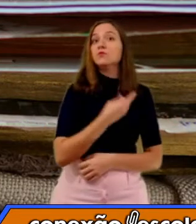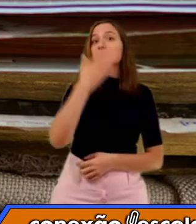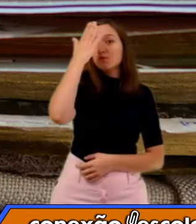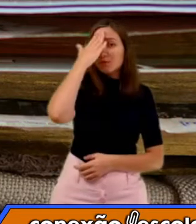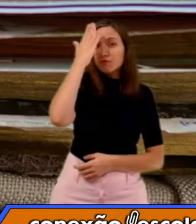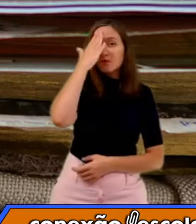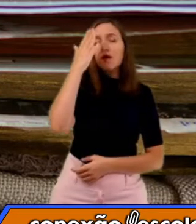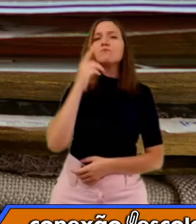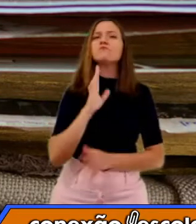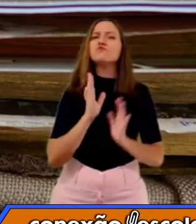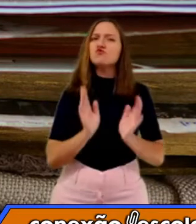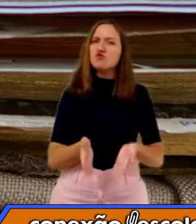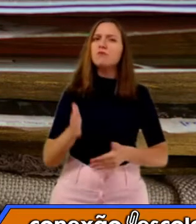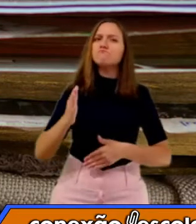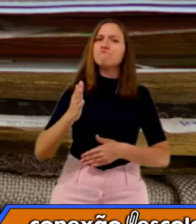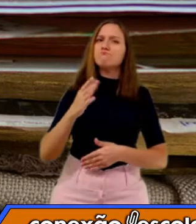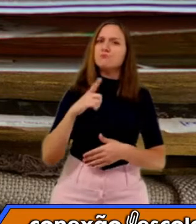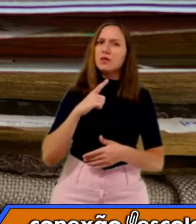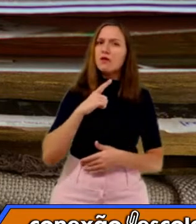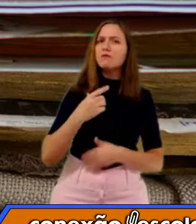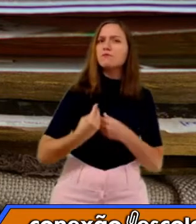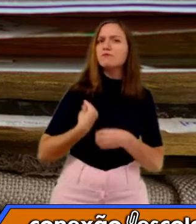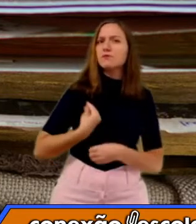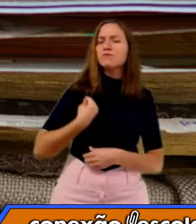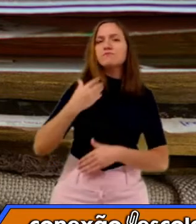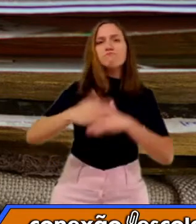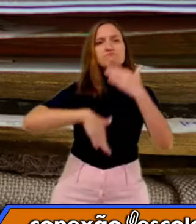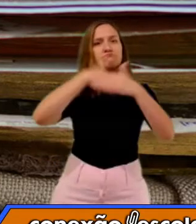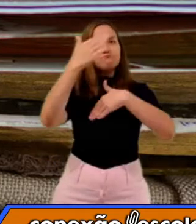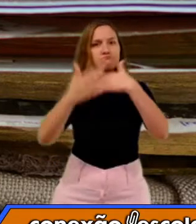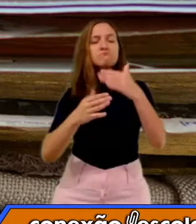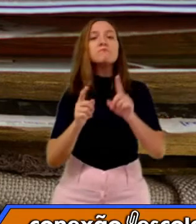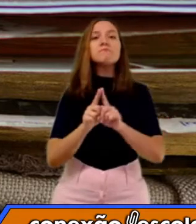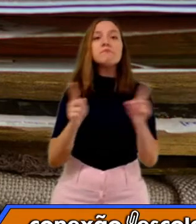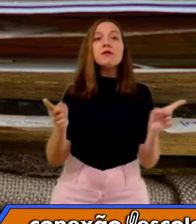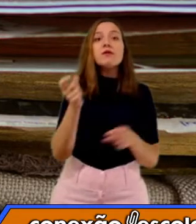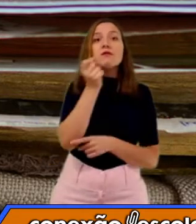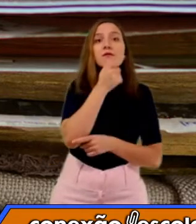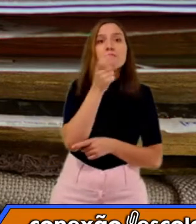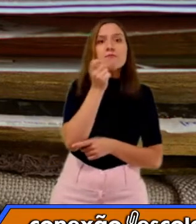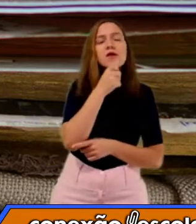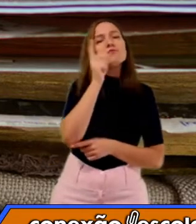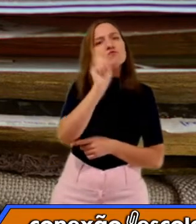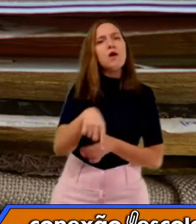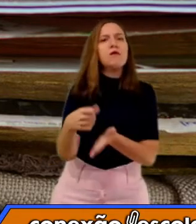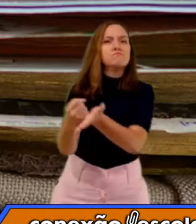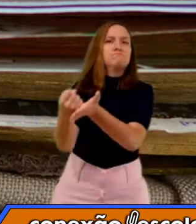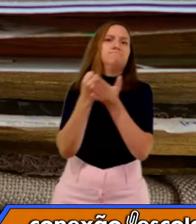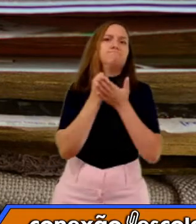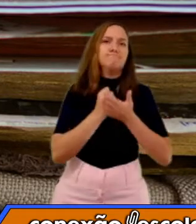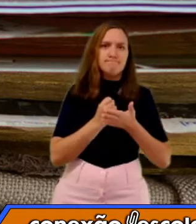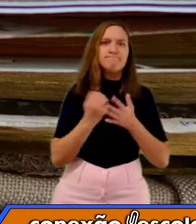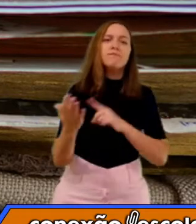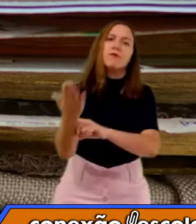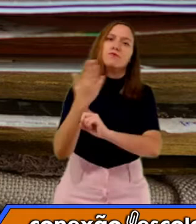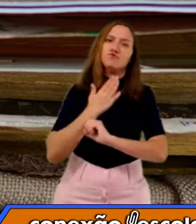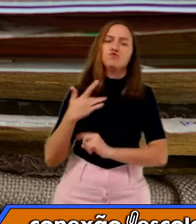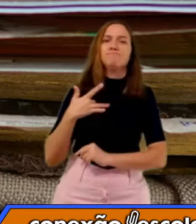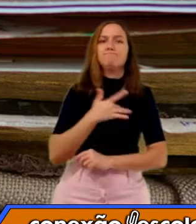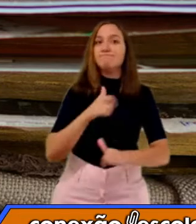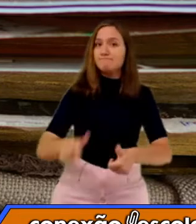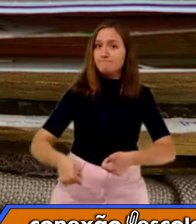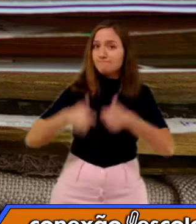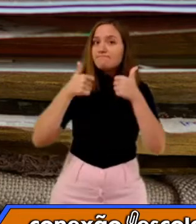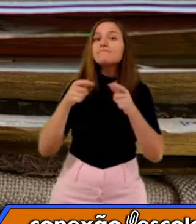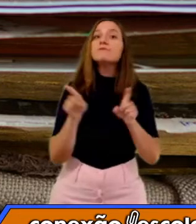mesmo com essa evolução, os remédios, eles vêm para nos auxiliar, e muitos ainda são